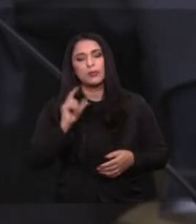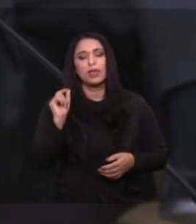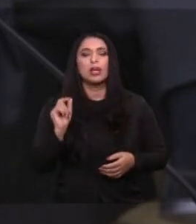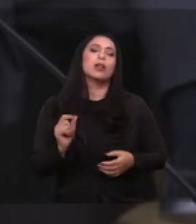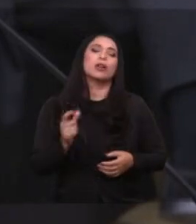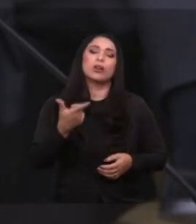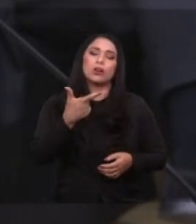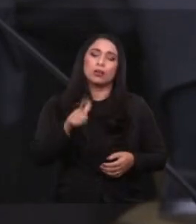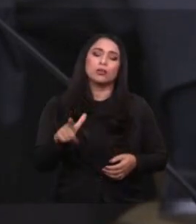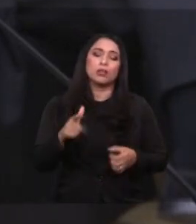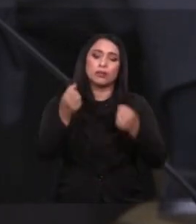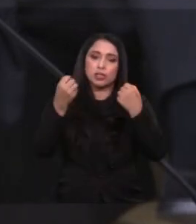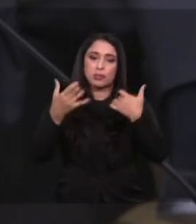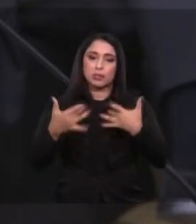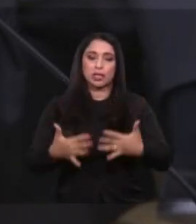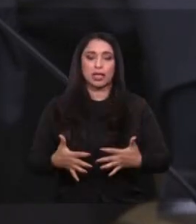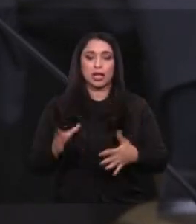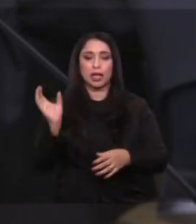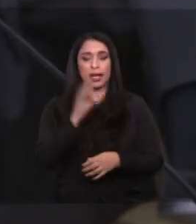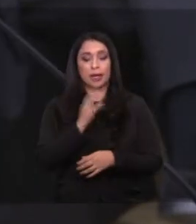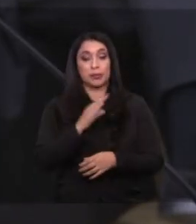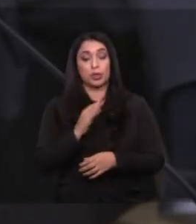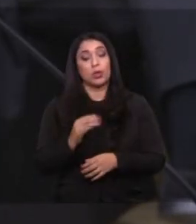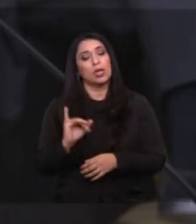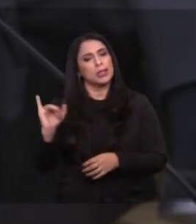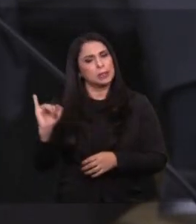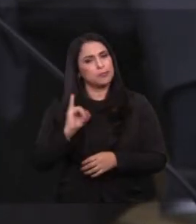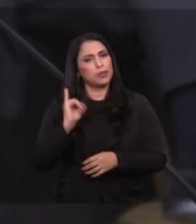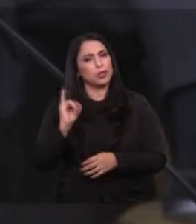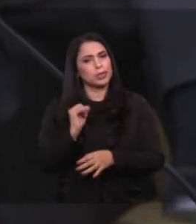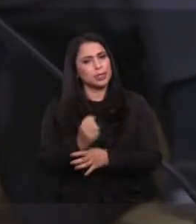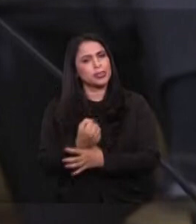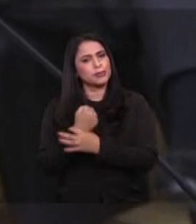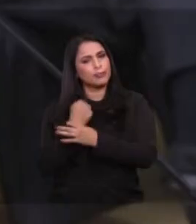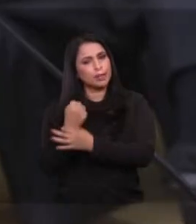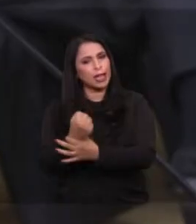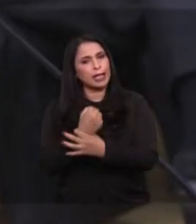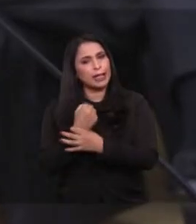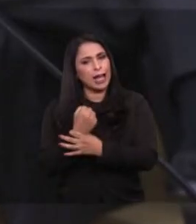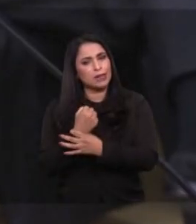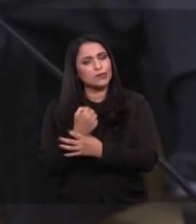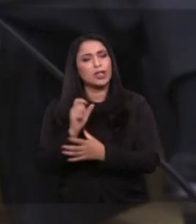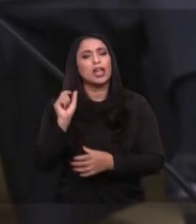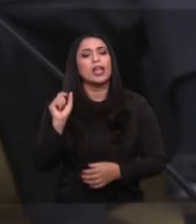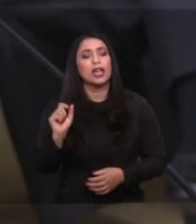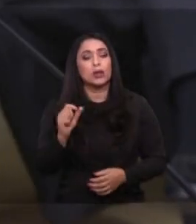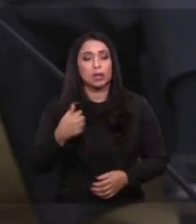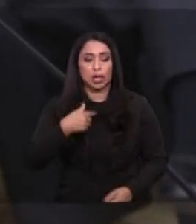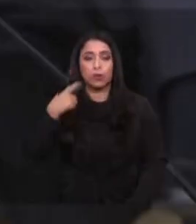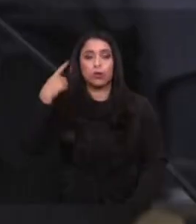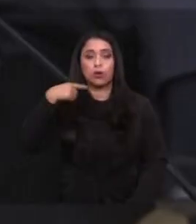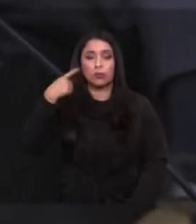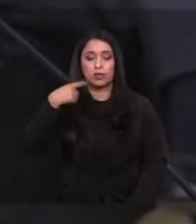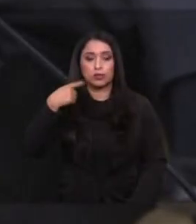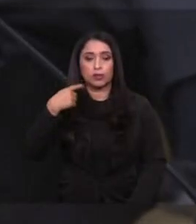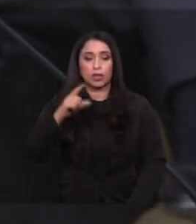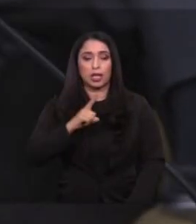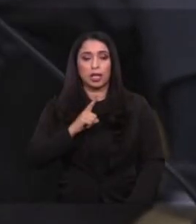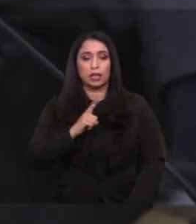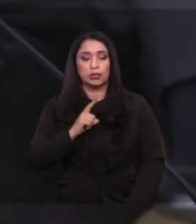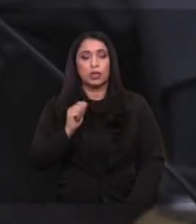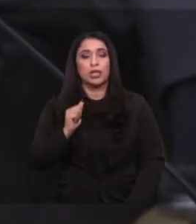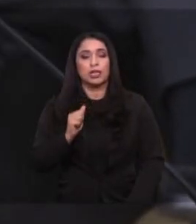minha exposição geral. Um ponto gravíssimo, e o digo também na qualidade de advogado que patrocinou